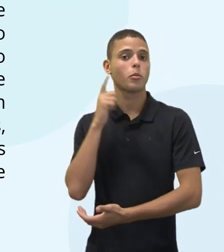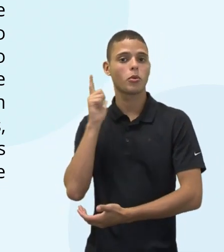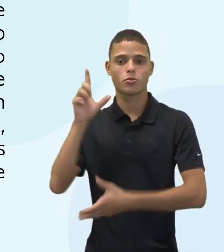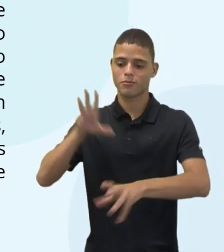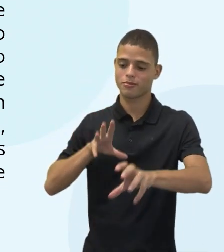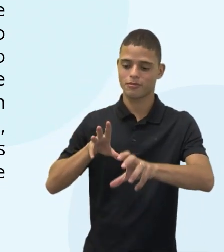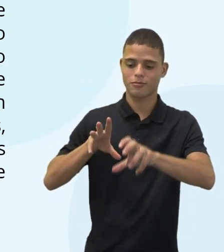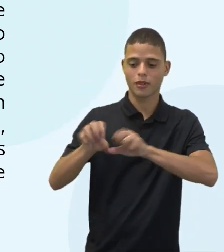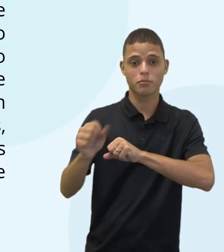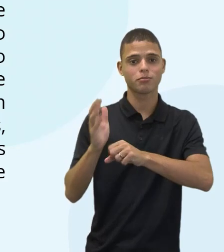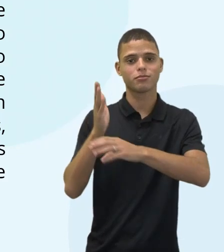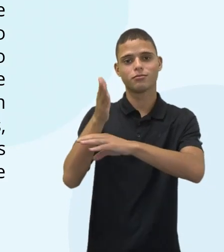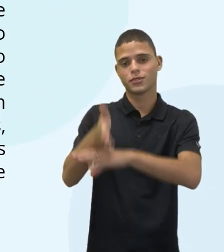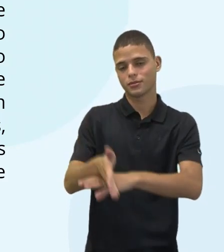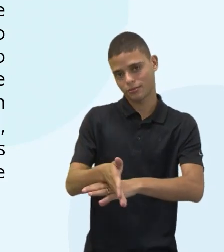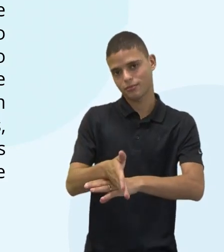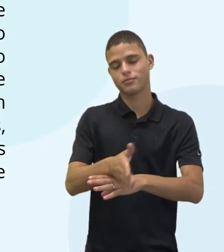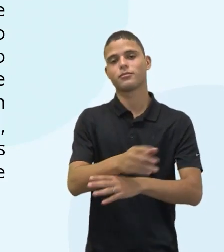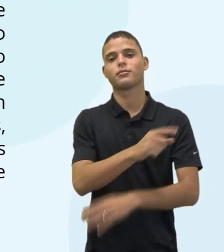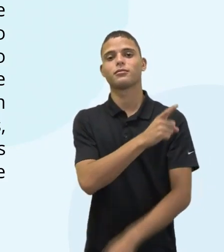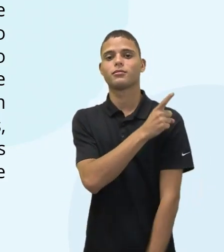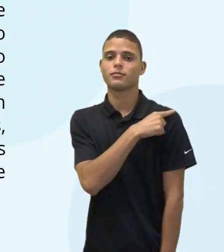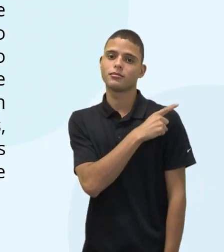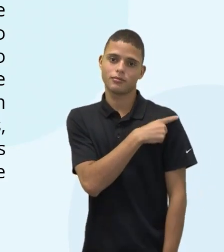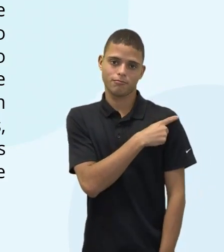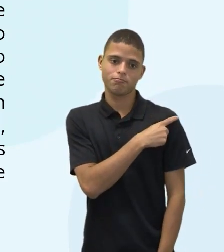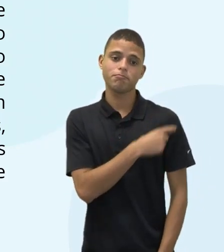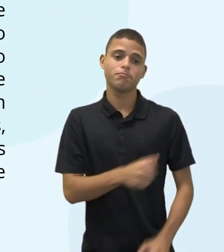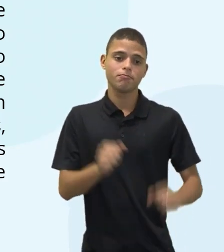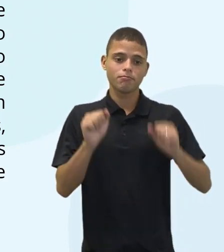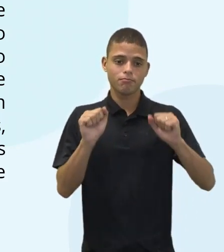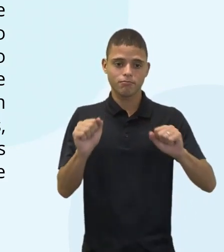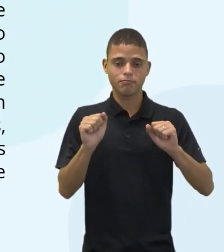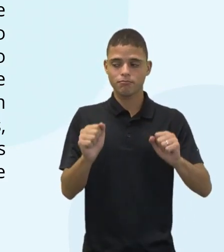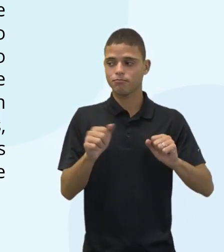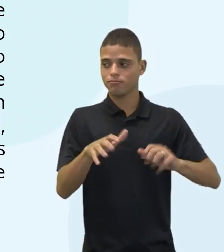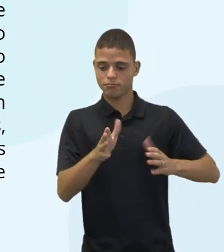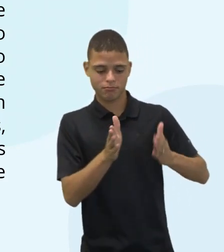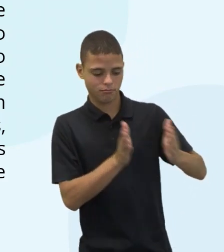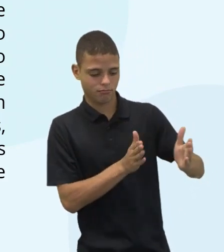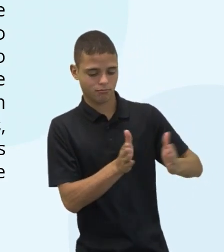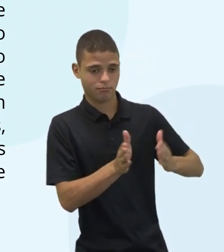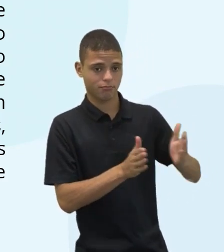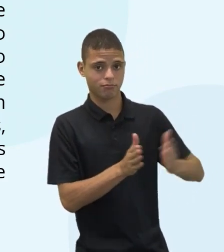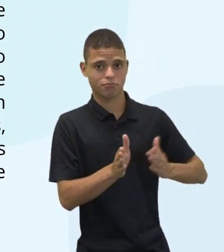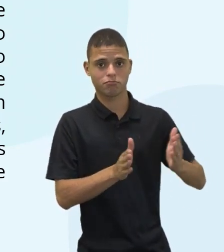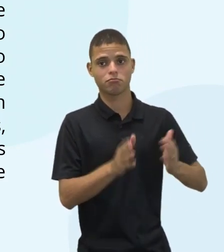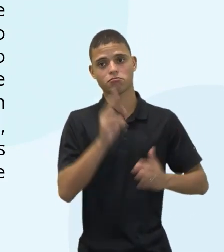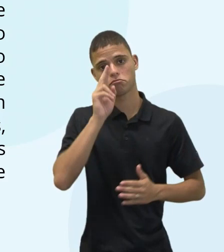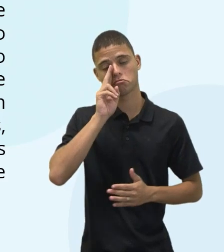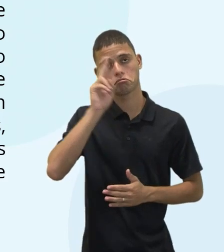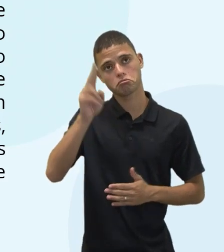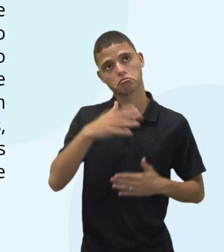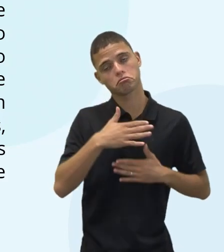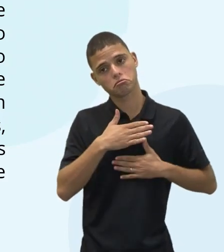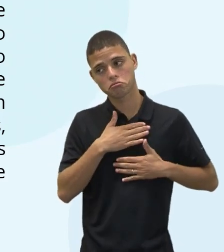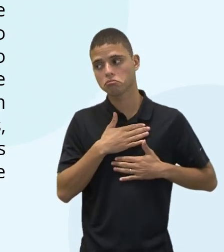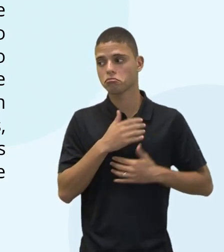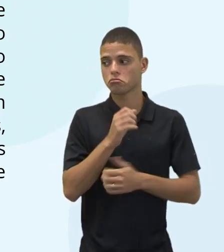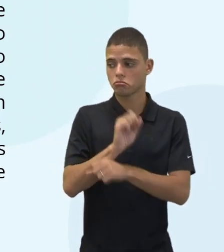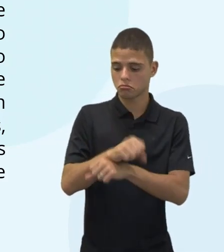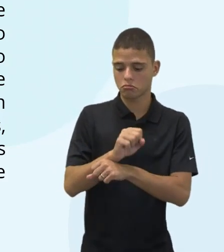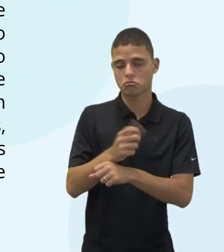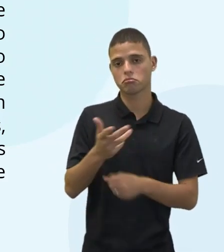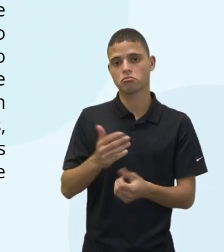do ensino médio, que pode ser uma etapa muito desafiadora, pelo menos para mim foi quando eu era estudante, né?